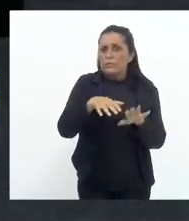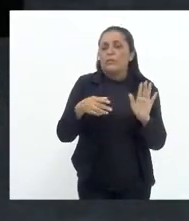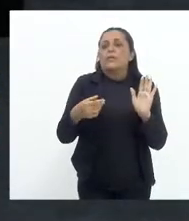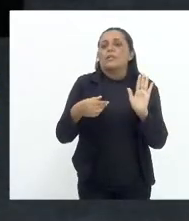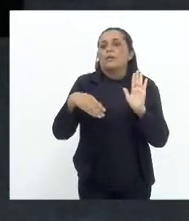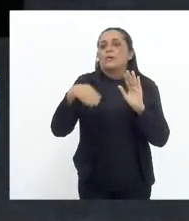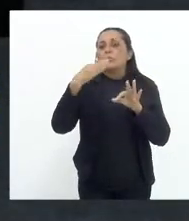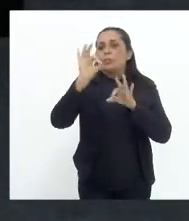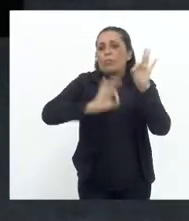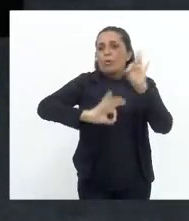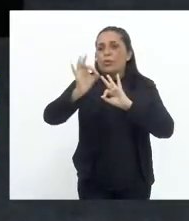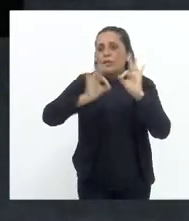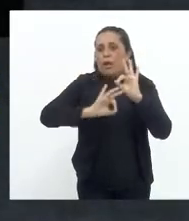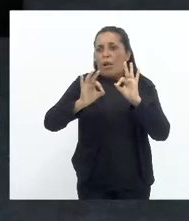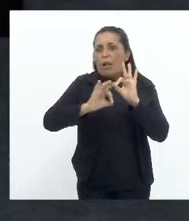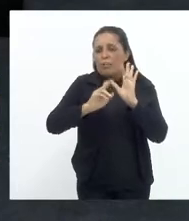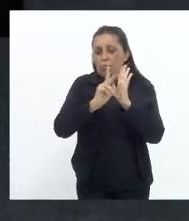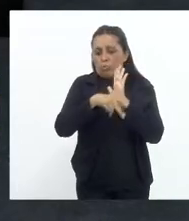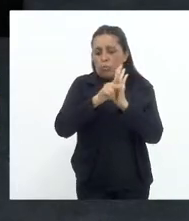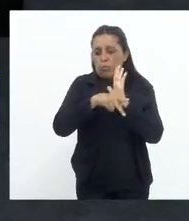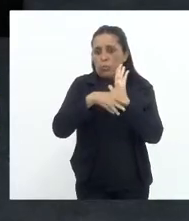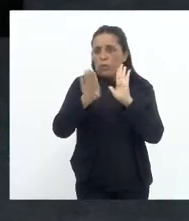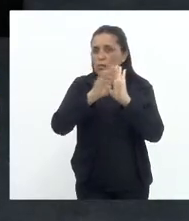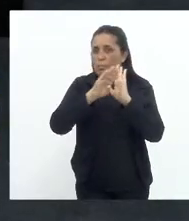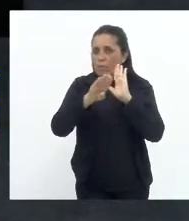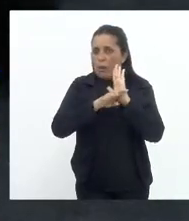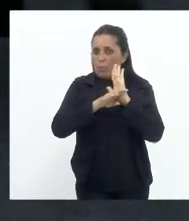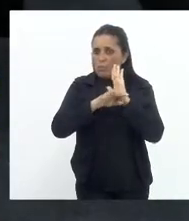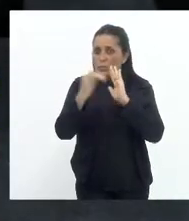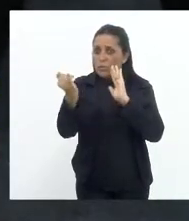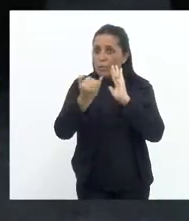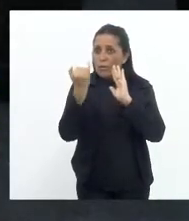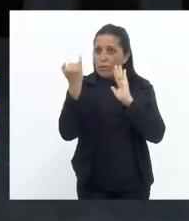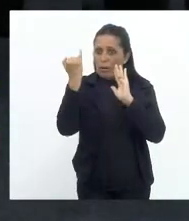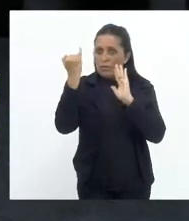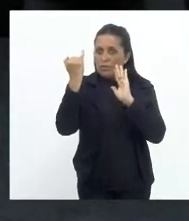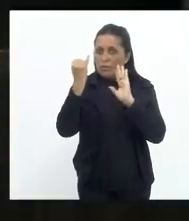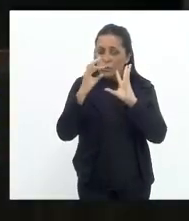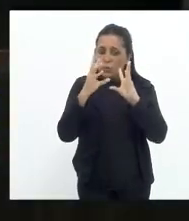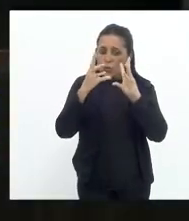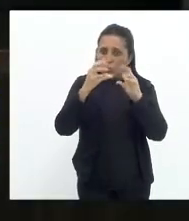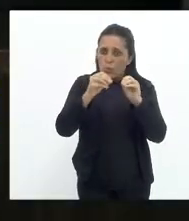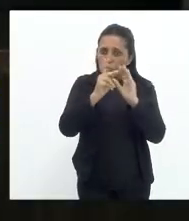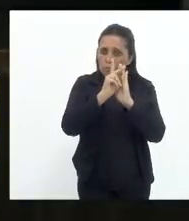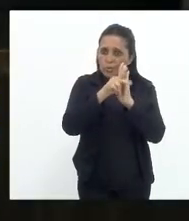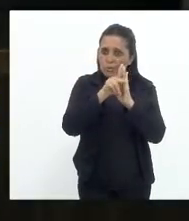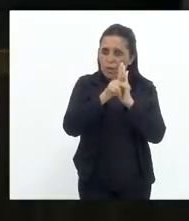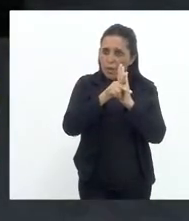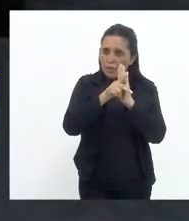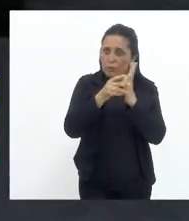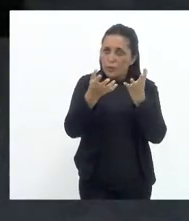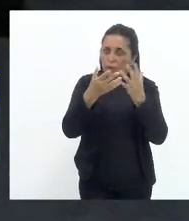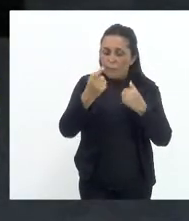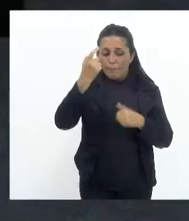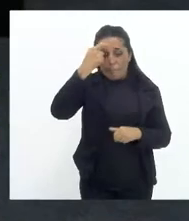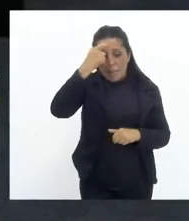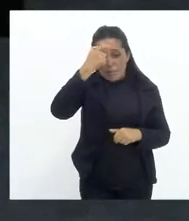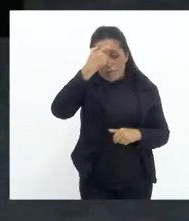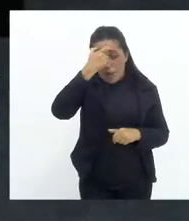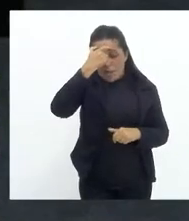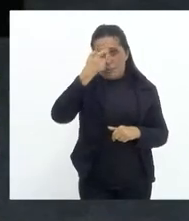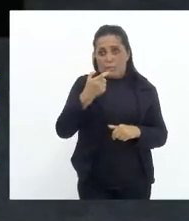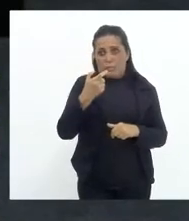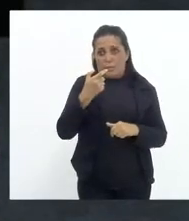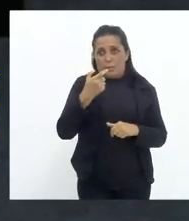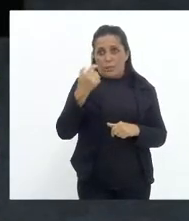o projeto também que é de grande relevância eu queria até que o show já de vossa excelência aqui tá que eu colocasse a mão na consciência lá exato